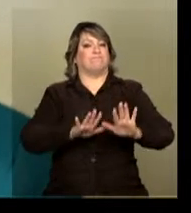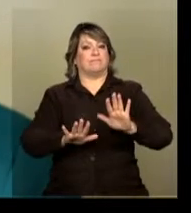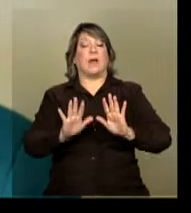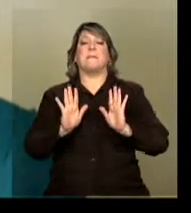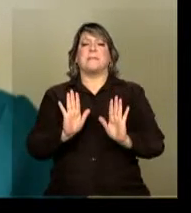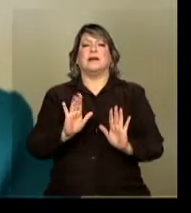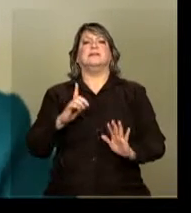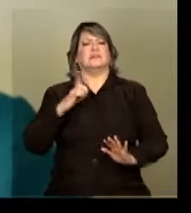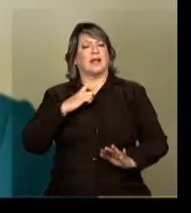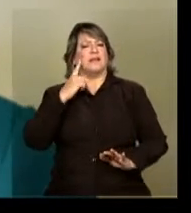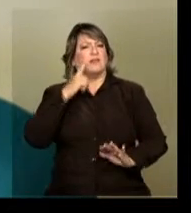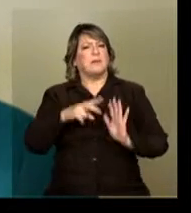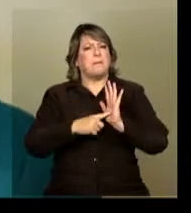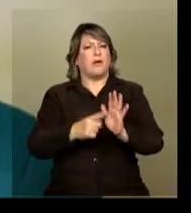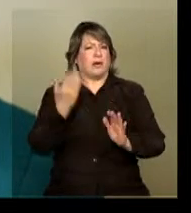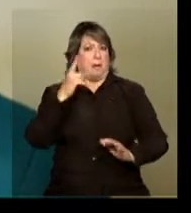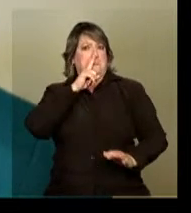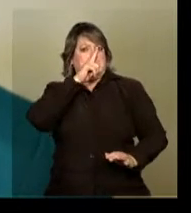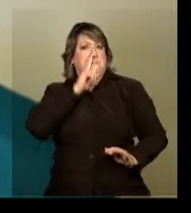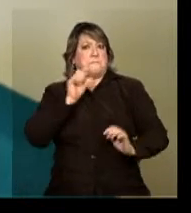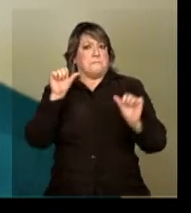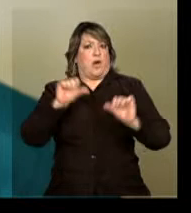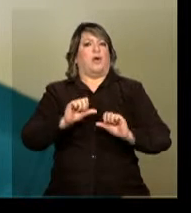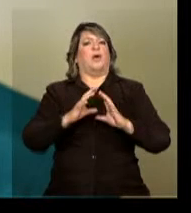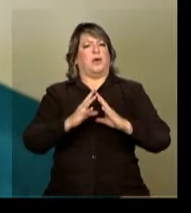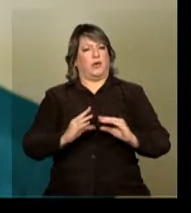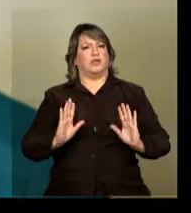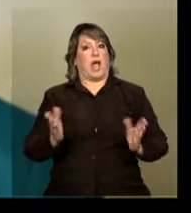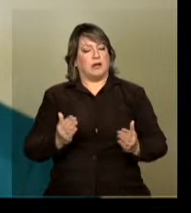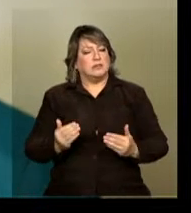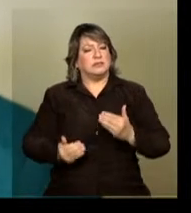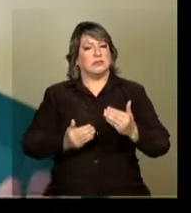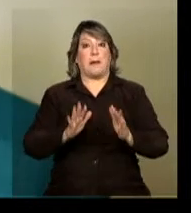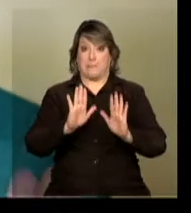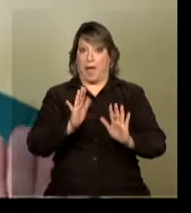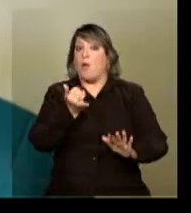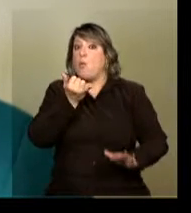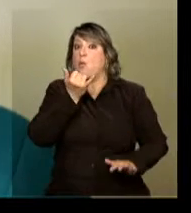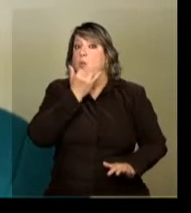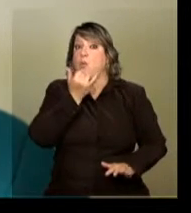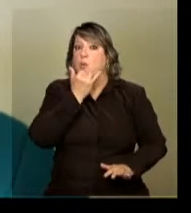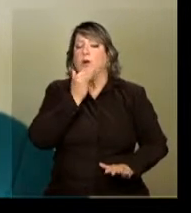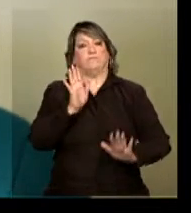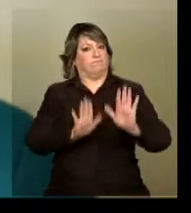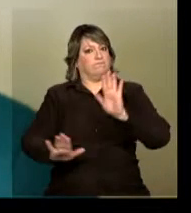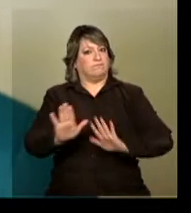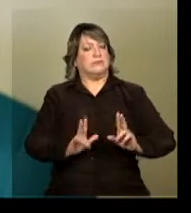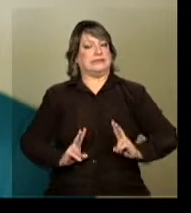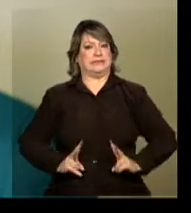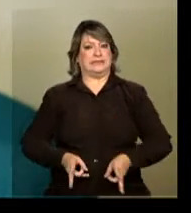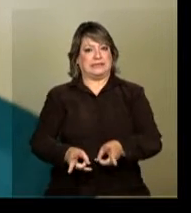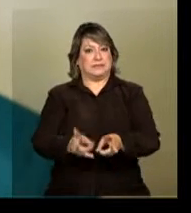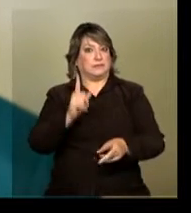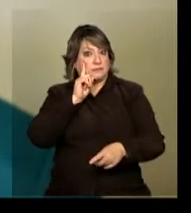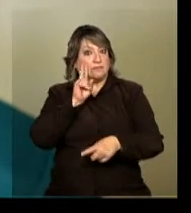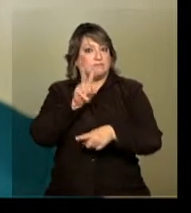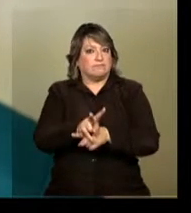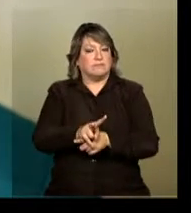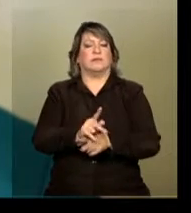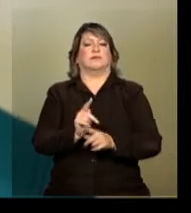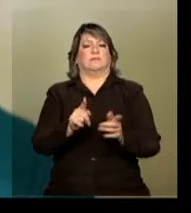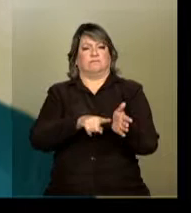sinais de que o pior já passou não vamos descuidar um só instante vamos manter o equilíbrio